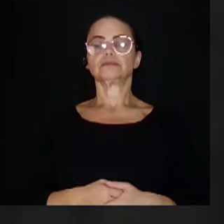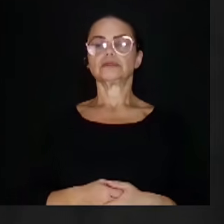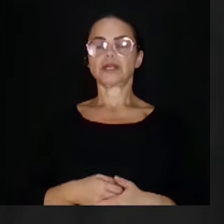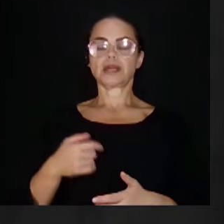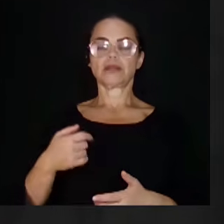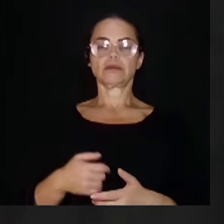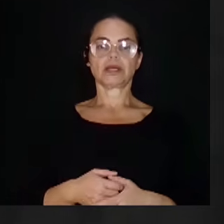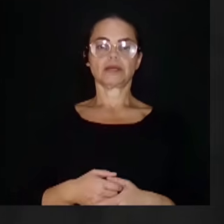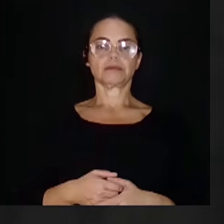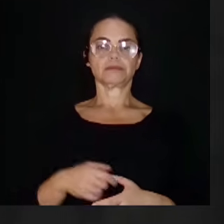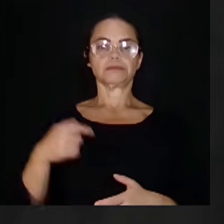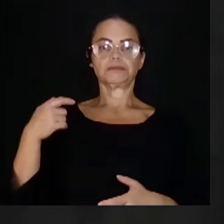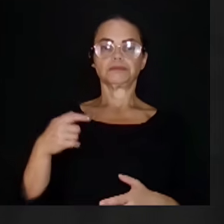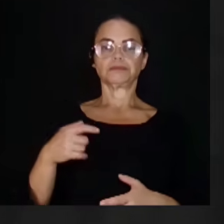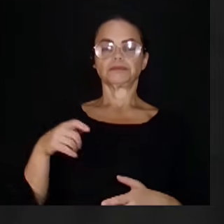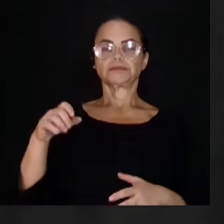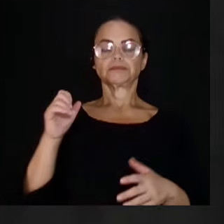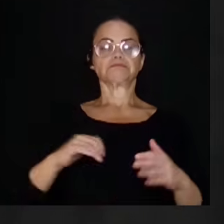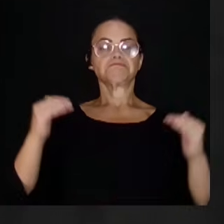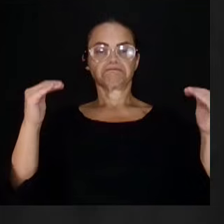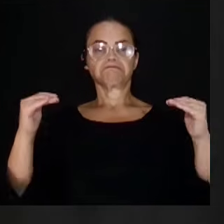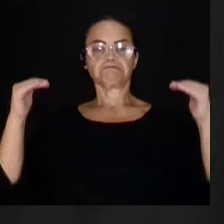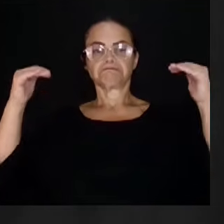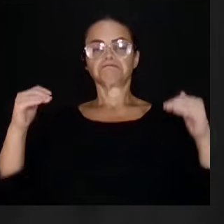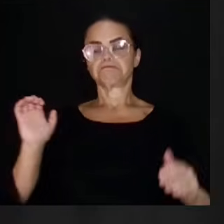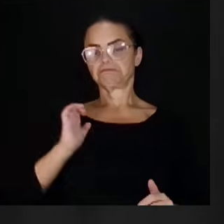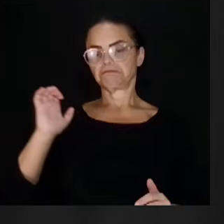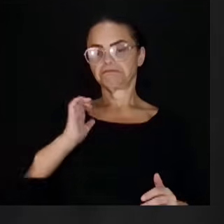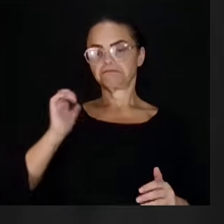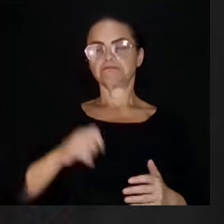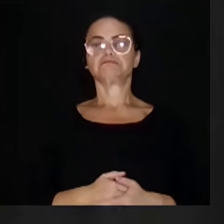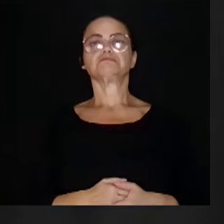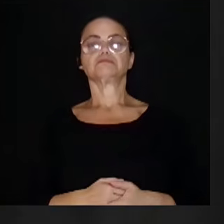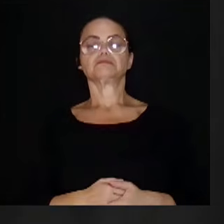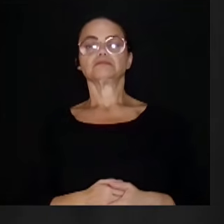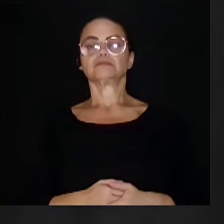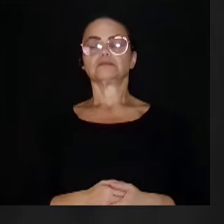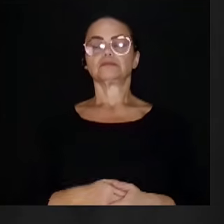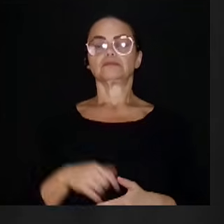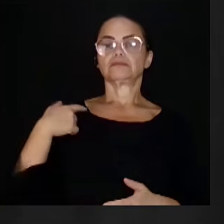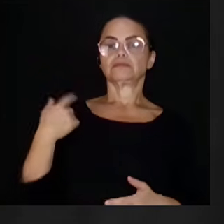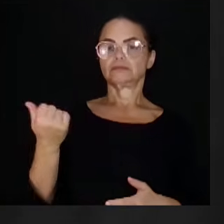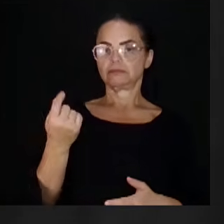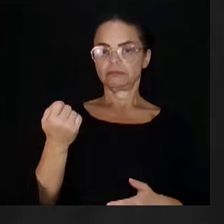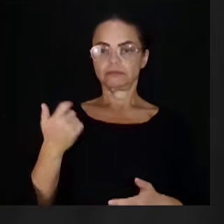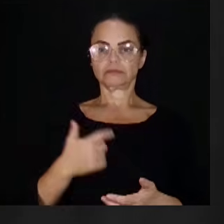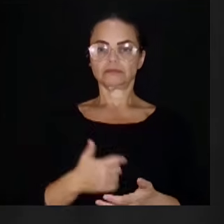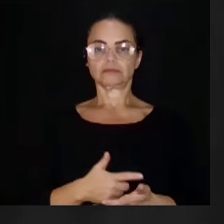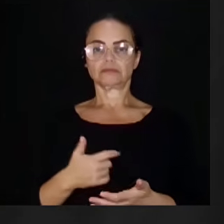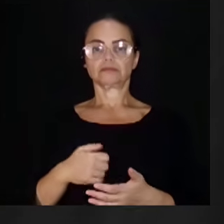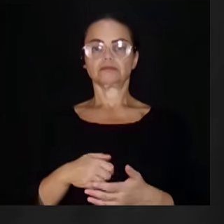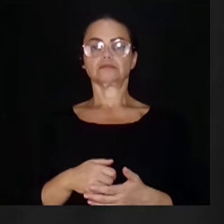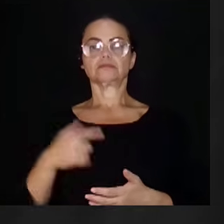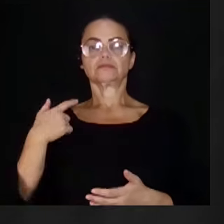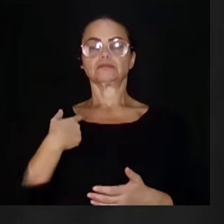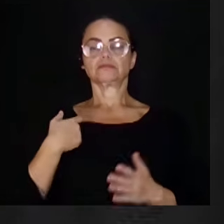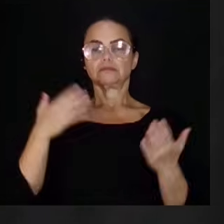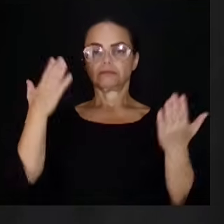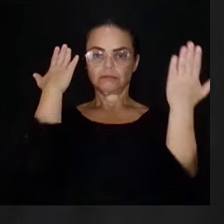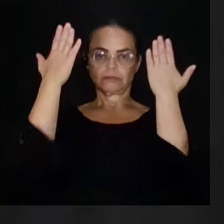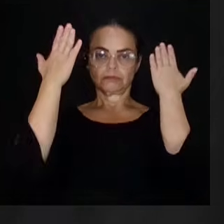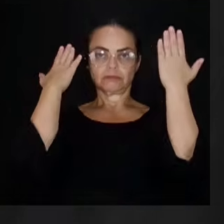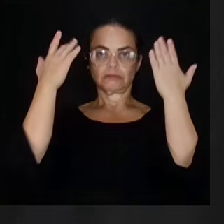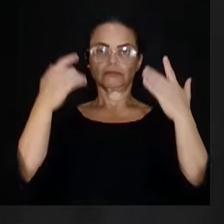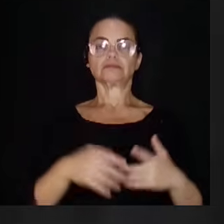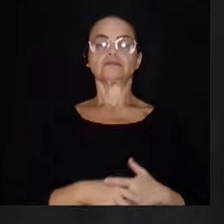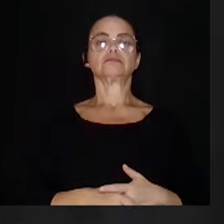para elite. Hoje o pobre não tem condições de passar por um psicólogo. Porque mesmo